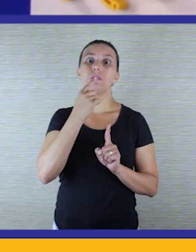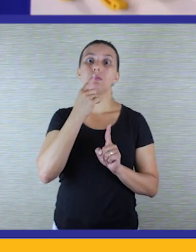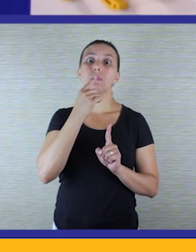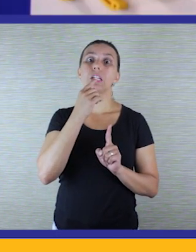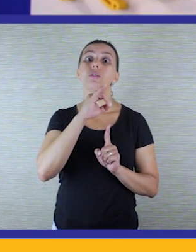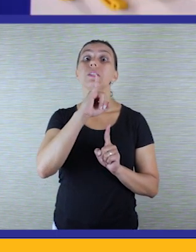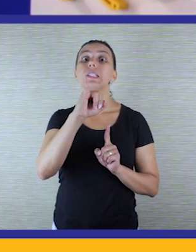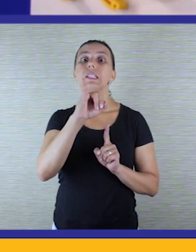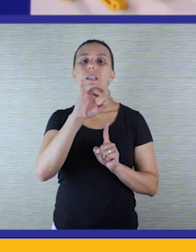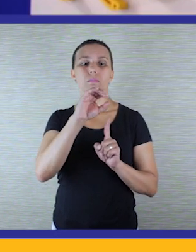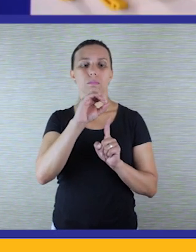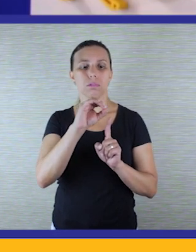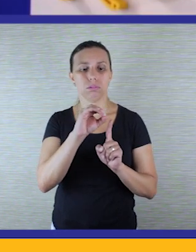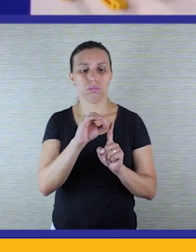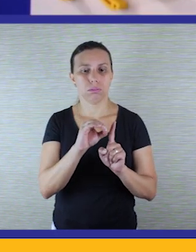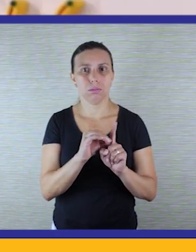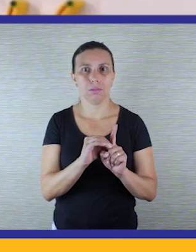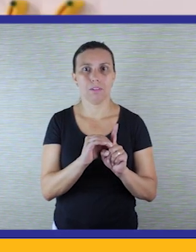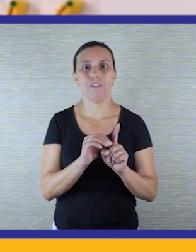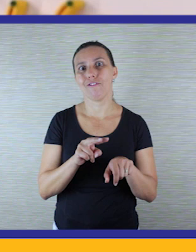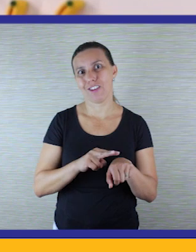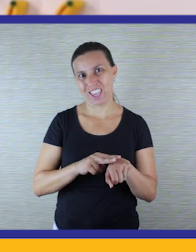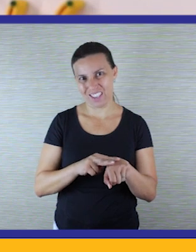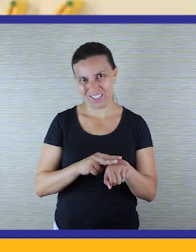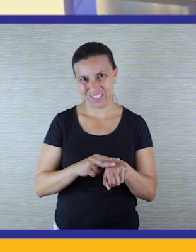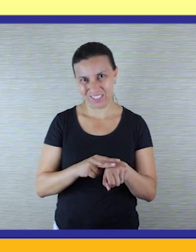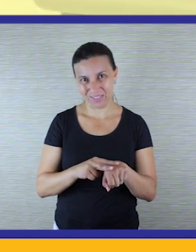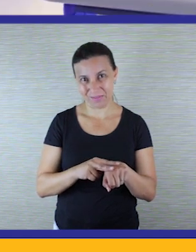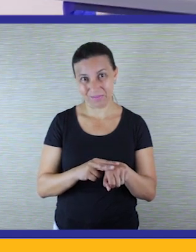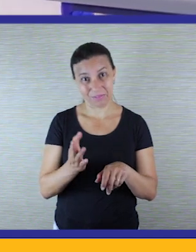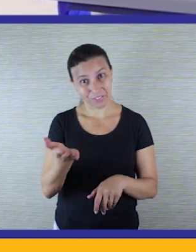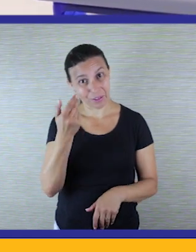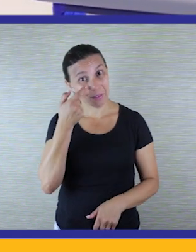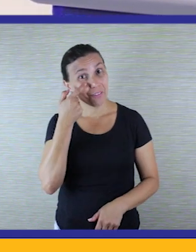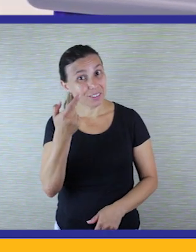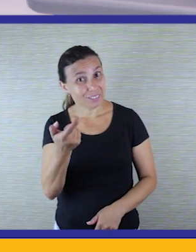estiver estabilizada abaixo desse valor. Vamos lá?